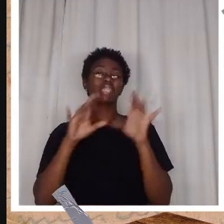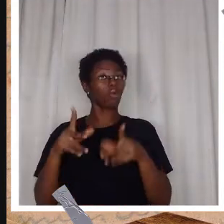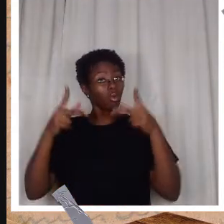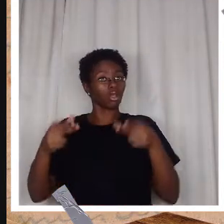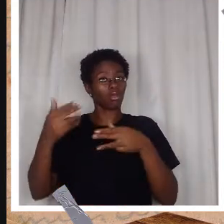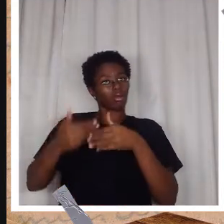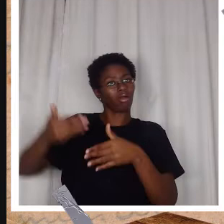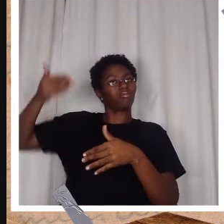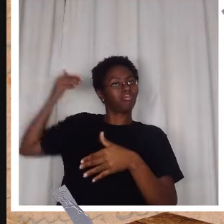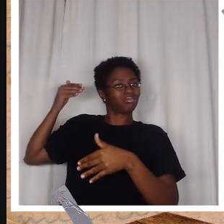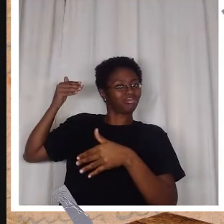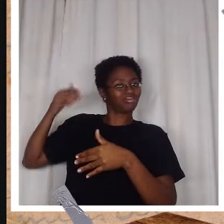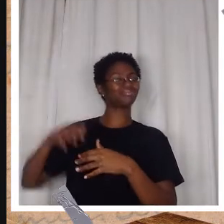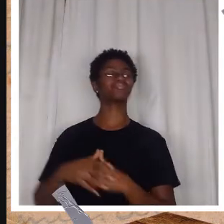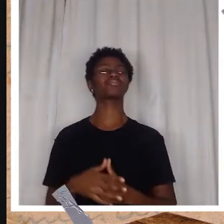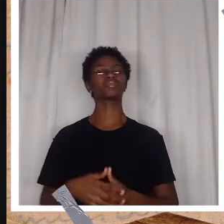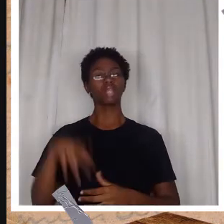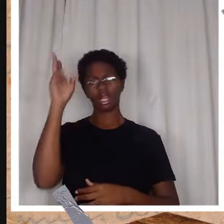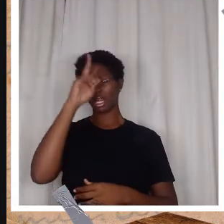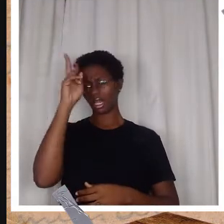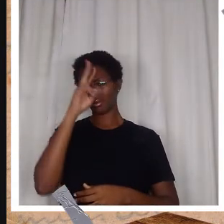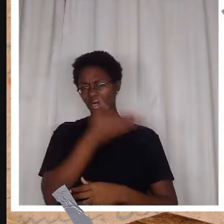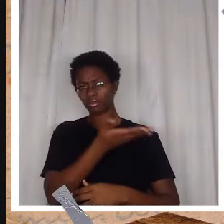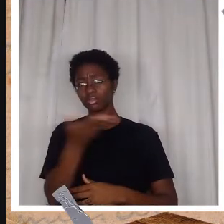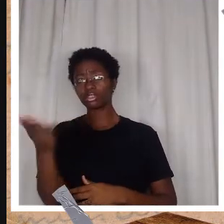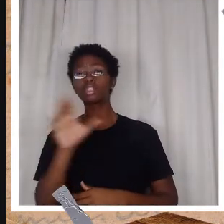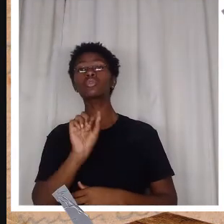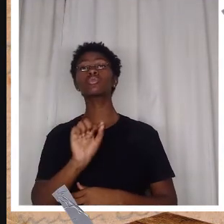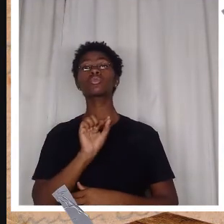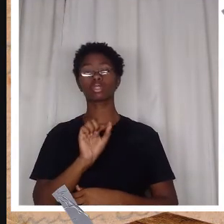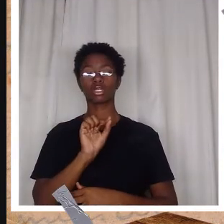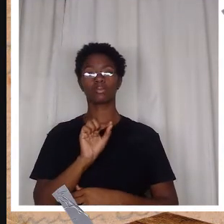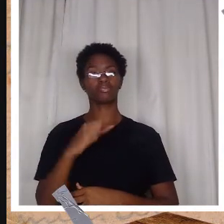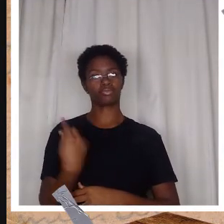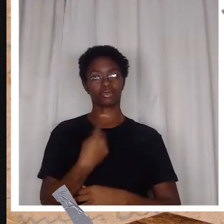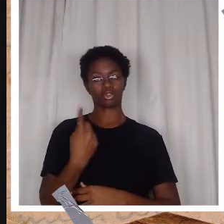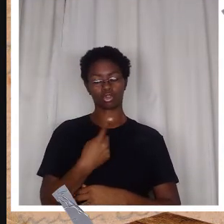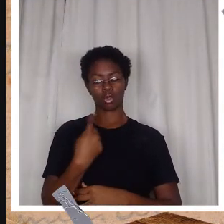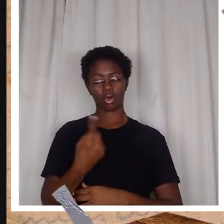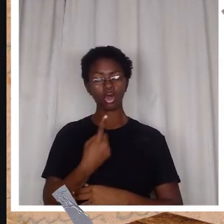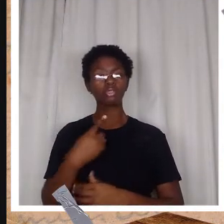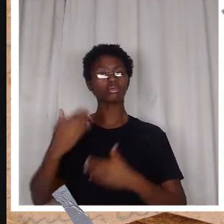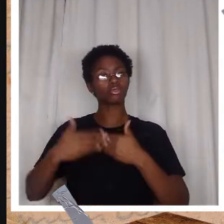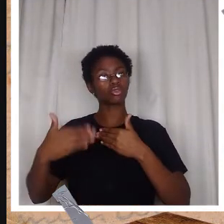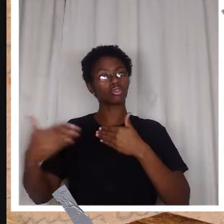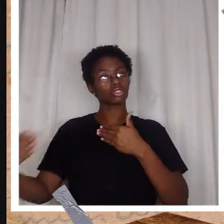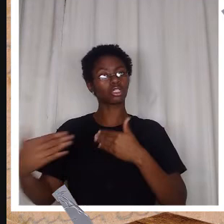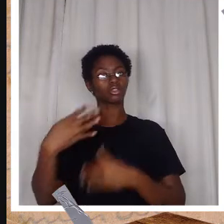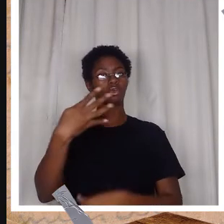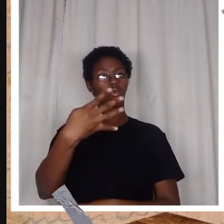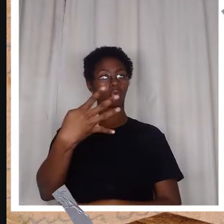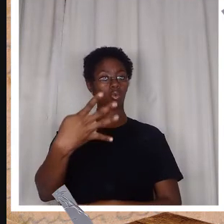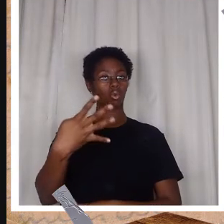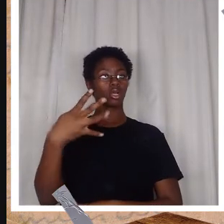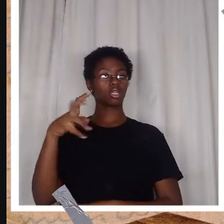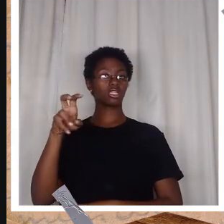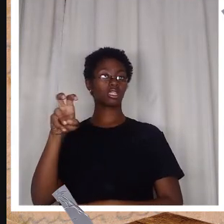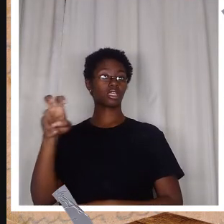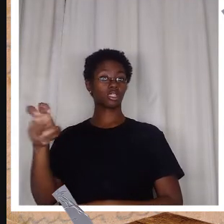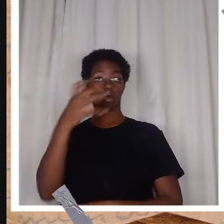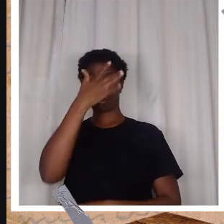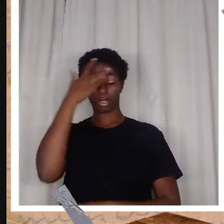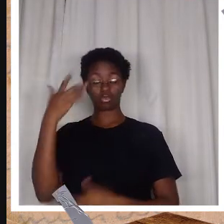abertura. Bom, lembrando a vocês que nós temos um processo em que 45 convidados